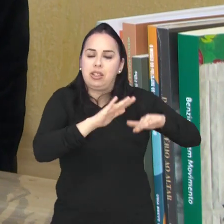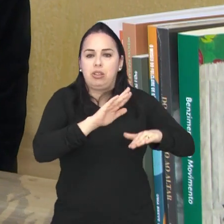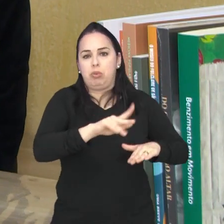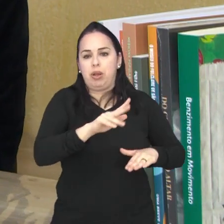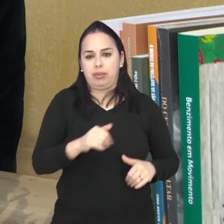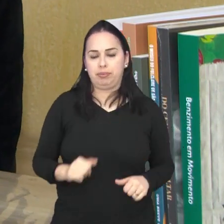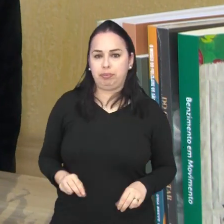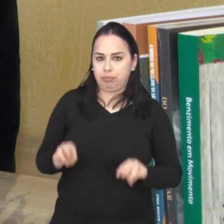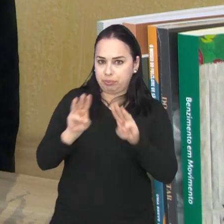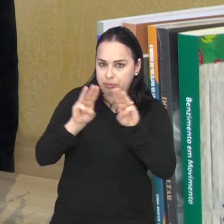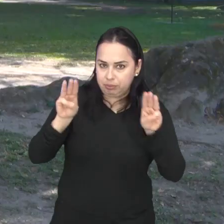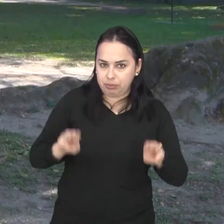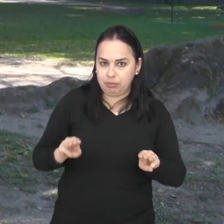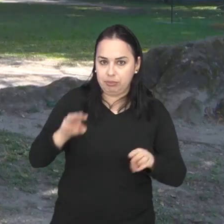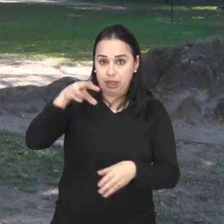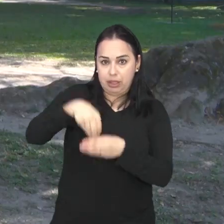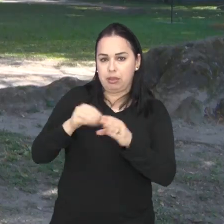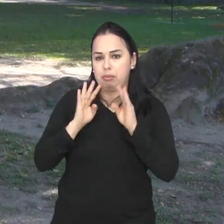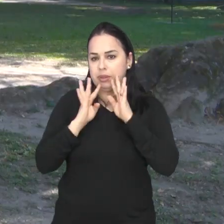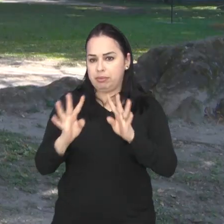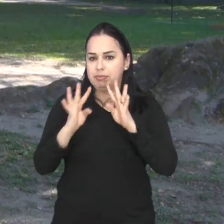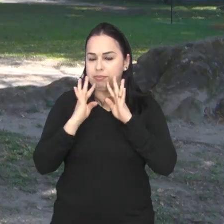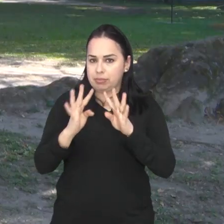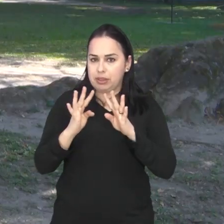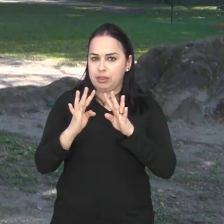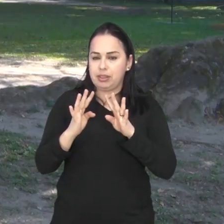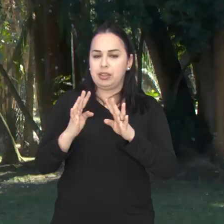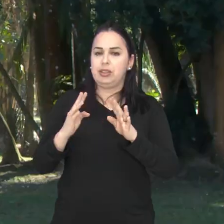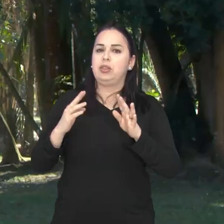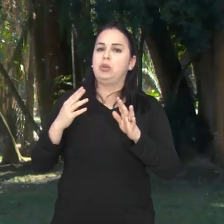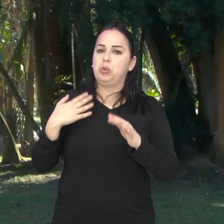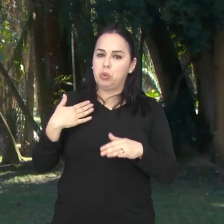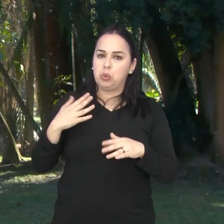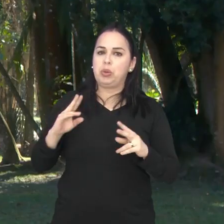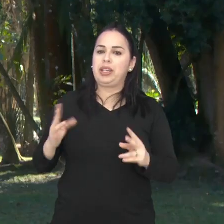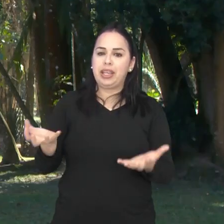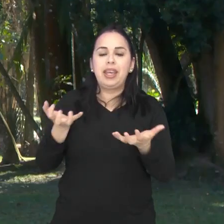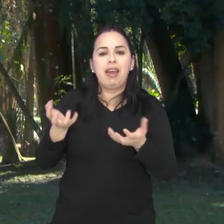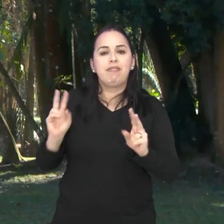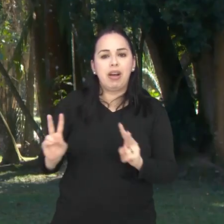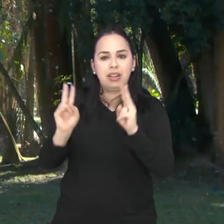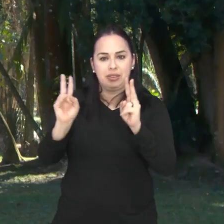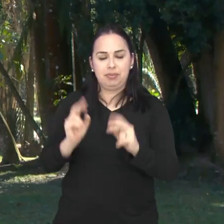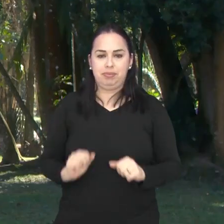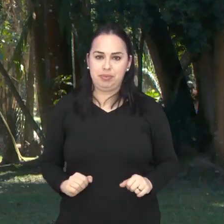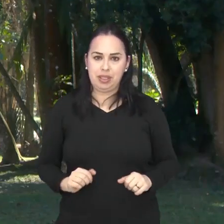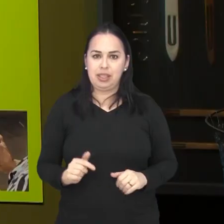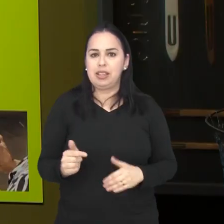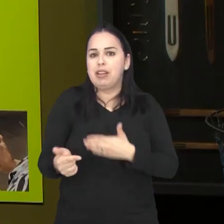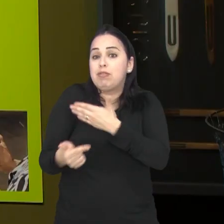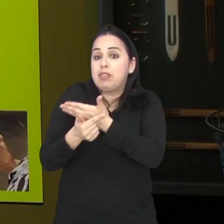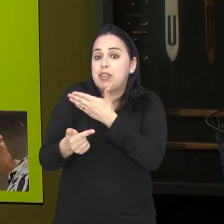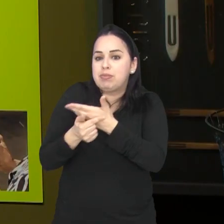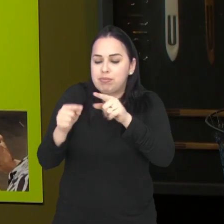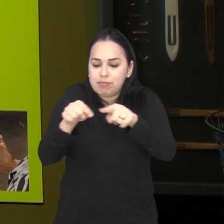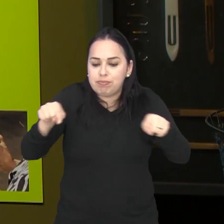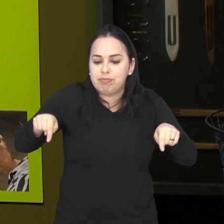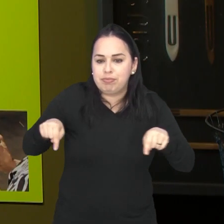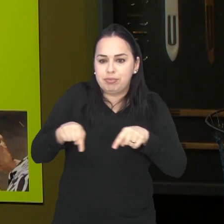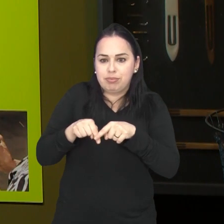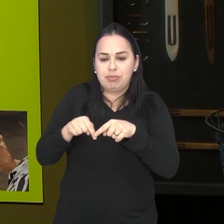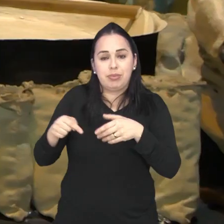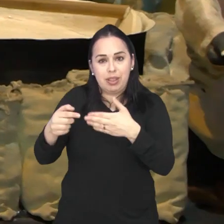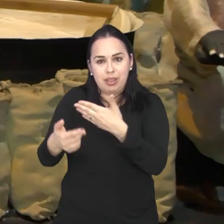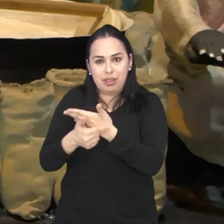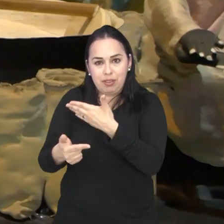não como uma prática do dia a dia. O Museu do Folclore, no Parque da Cidade, trabalha para preservar esses valores. Na Sala dos Ofícios,